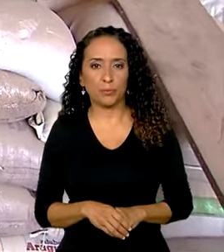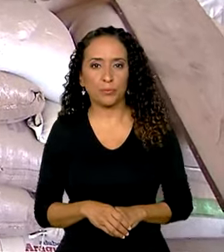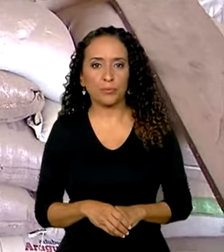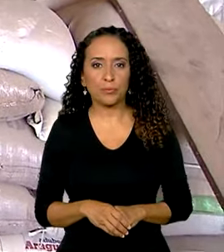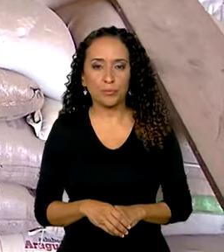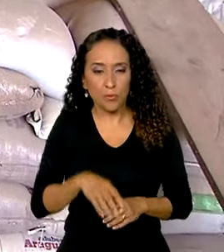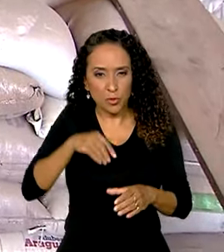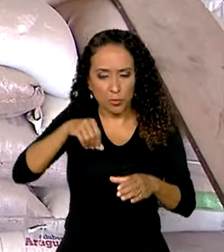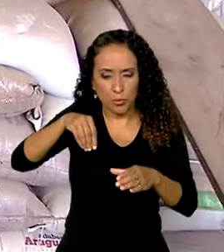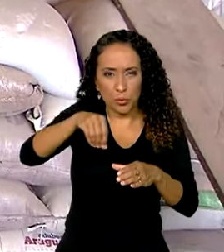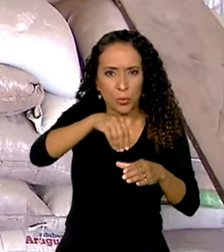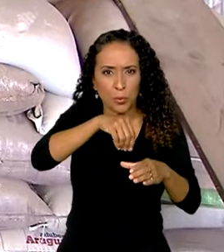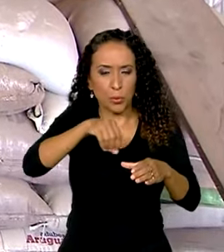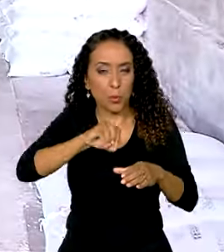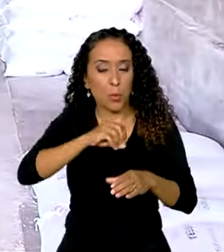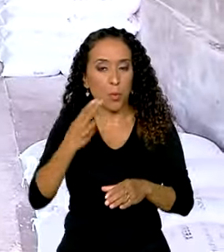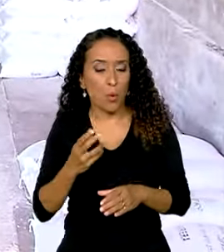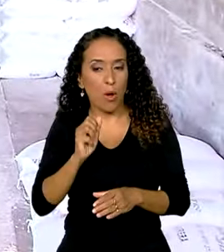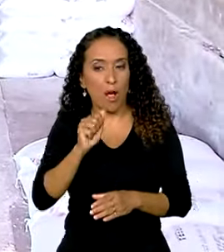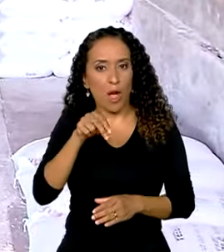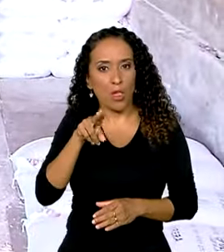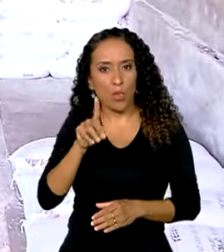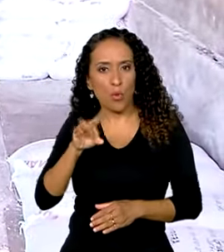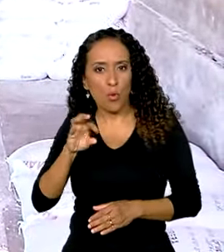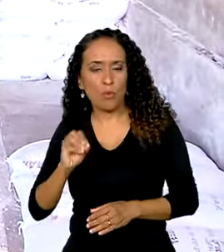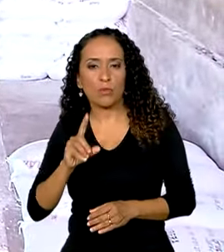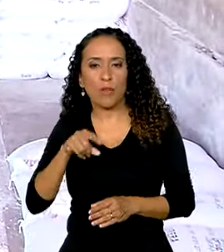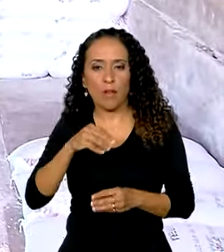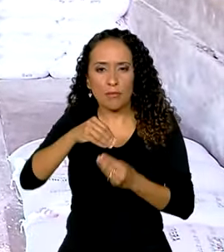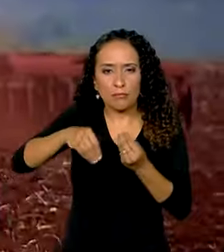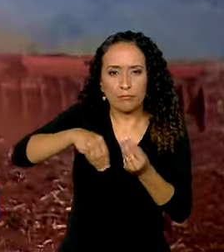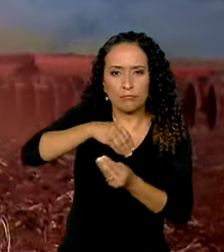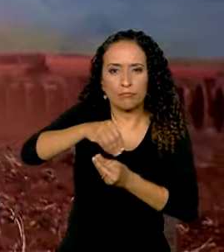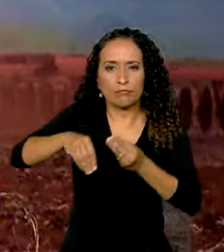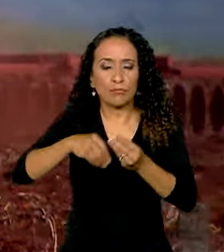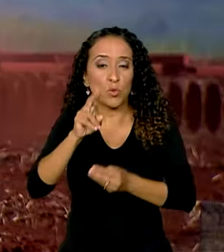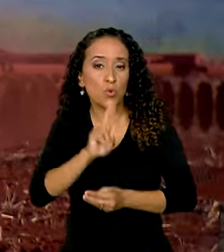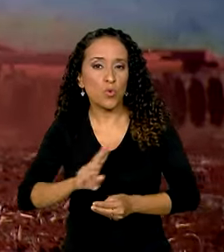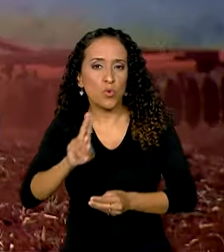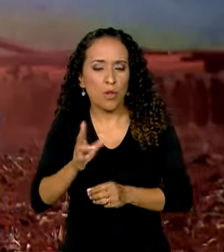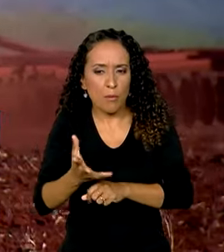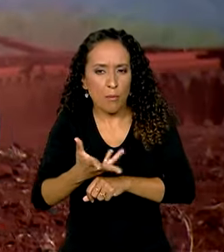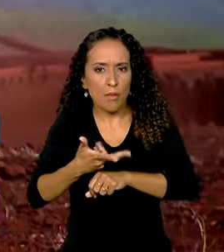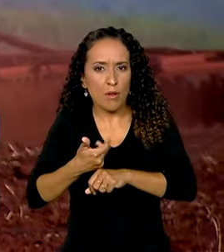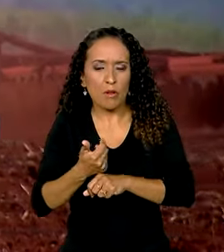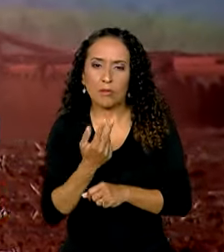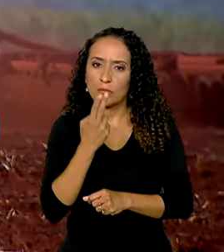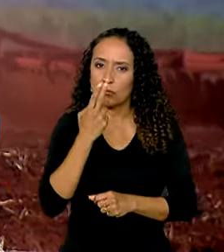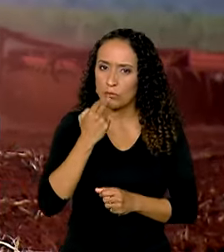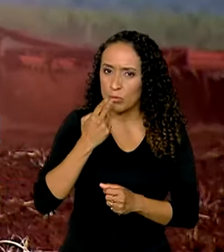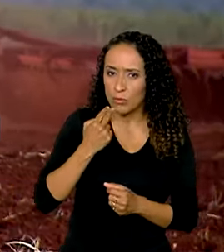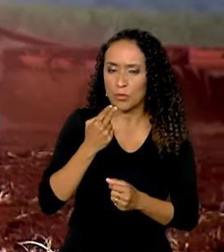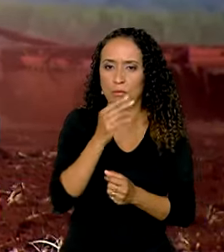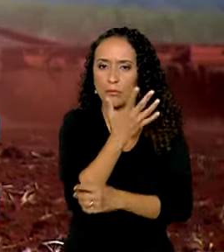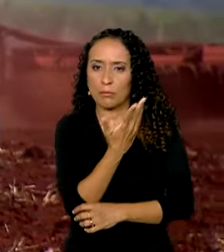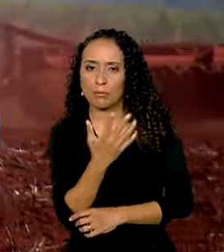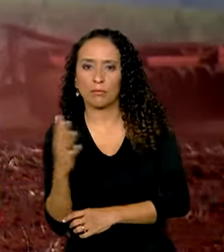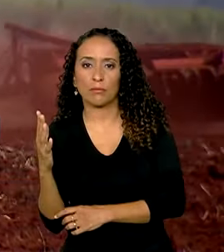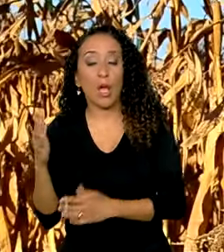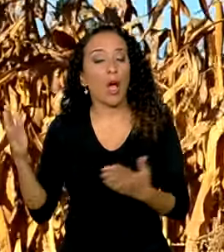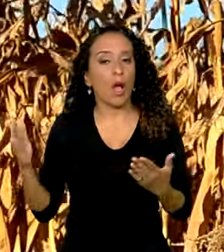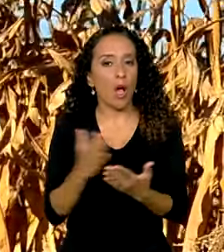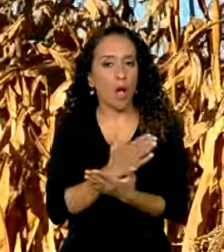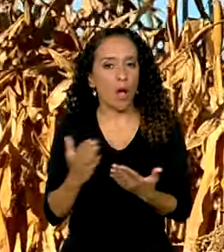Os fertilizantes, ou adubos, são compostos minerais usados para melhorar a nutrição das plantas. Algumas